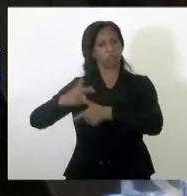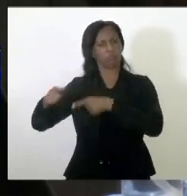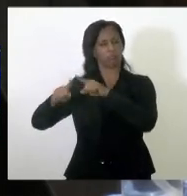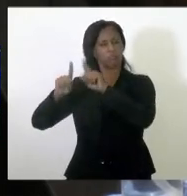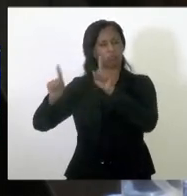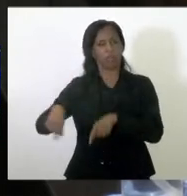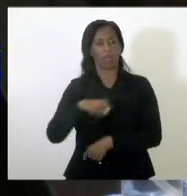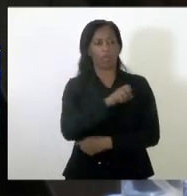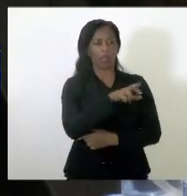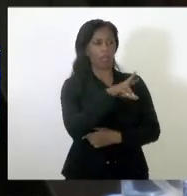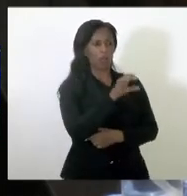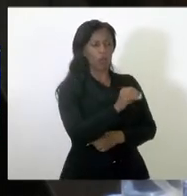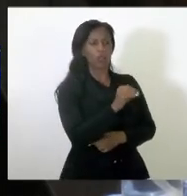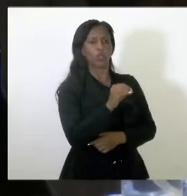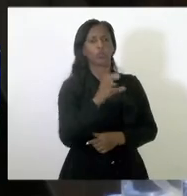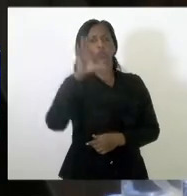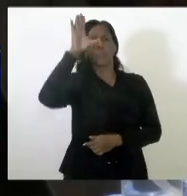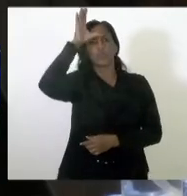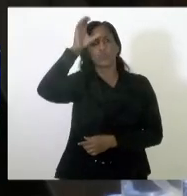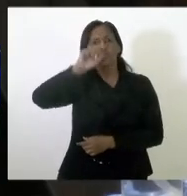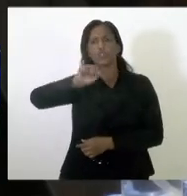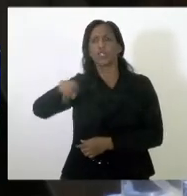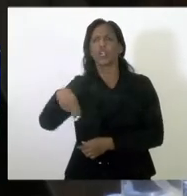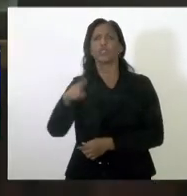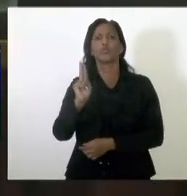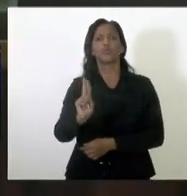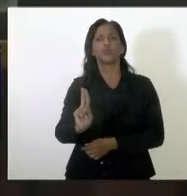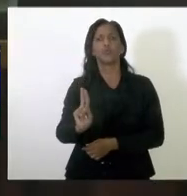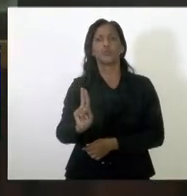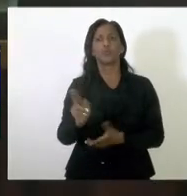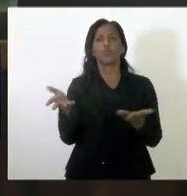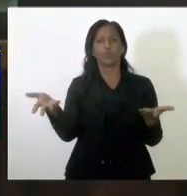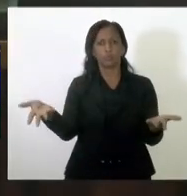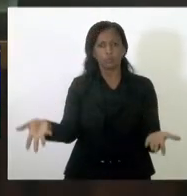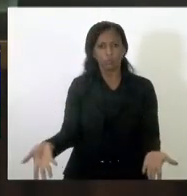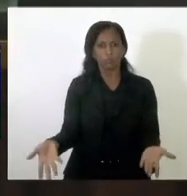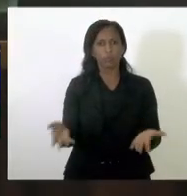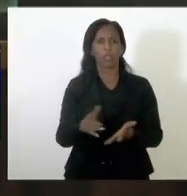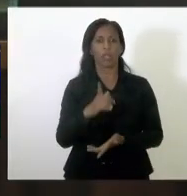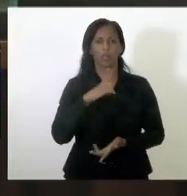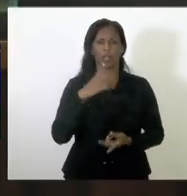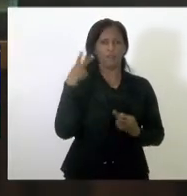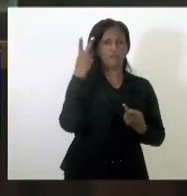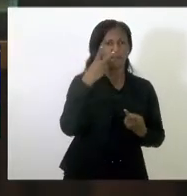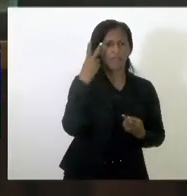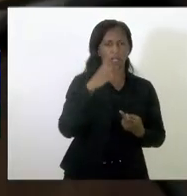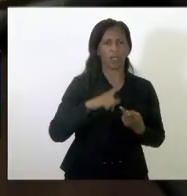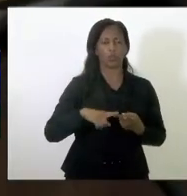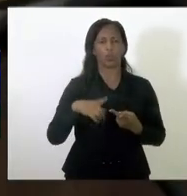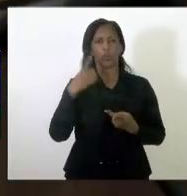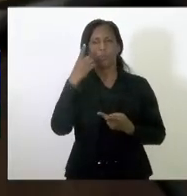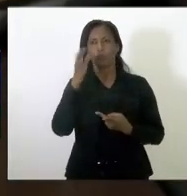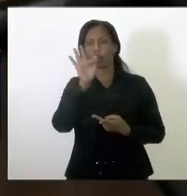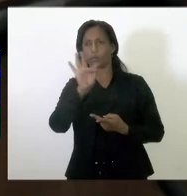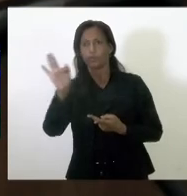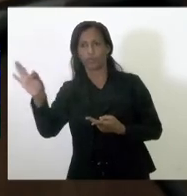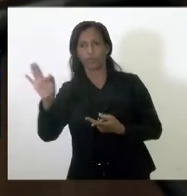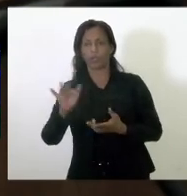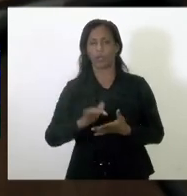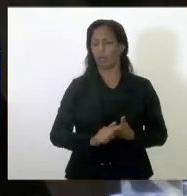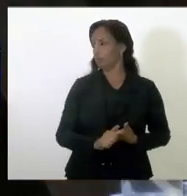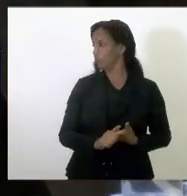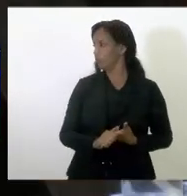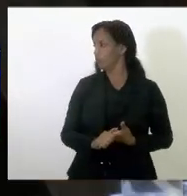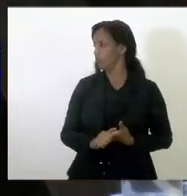Eurico Júnior e Tia Ju já estão convidadíssimos. É uma frente parlamentar mista. Tem vereadores, tem deputados federais, tem deputados estaduais, enfim.